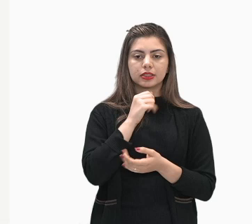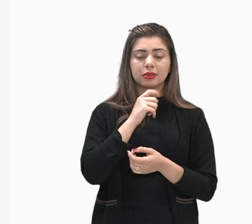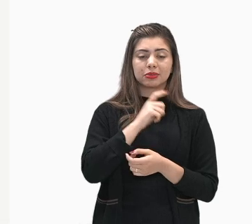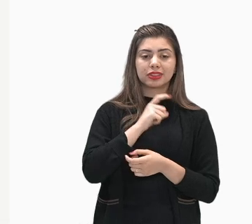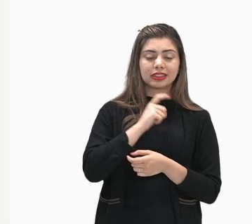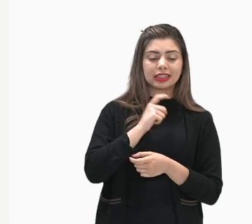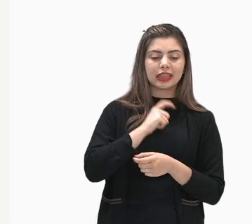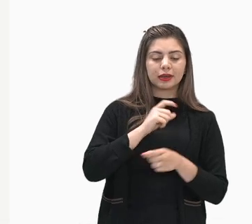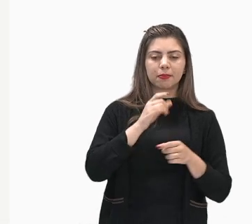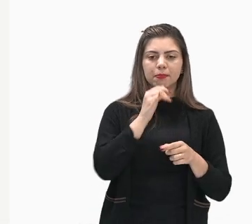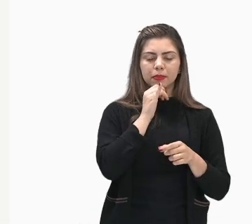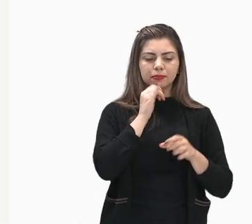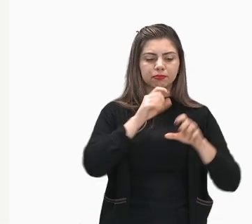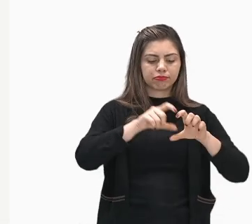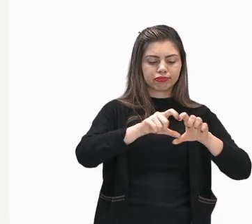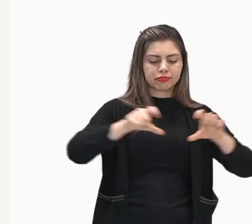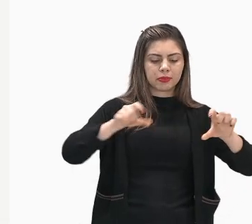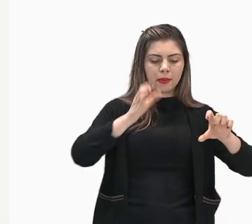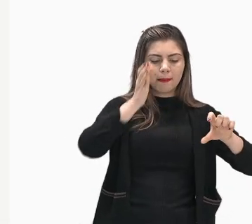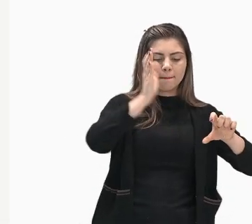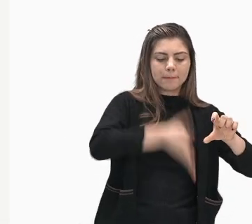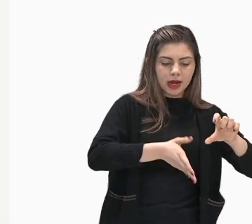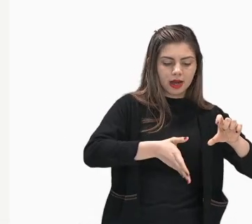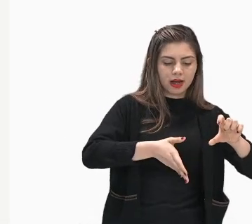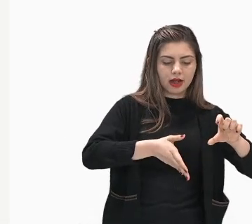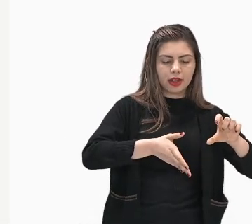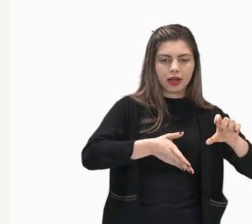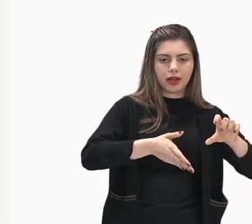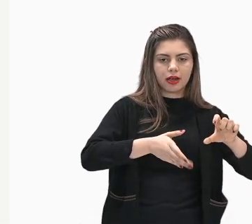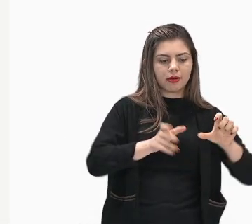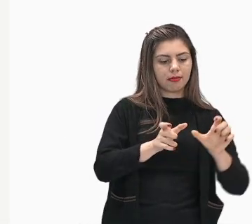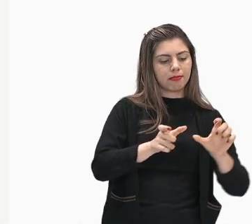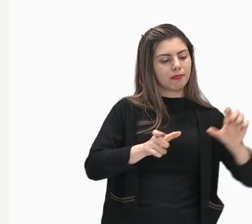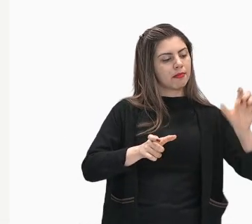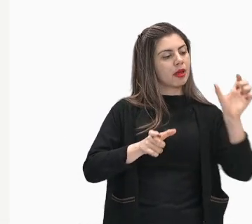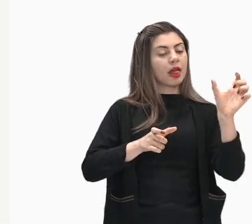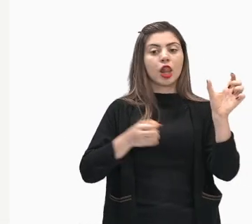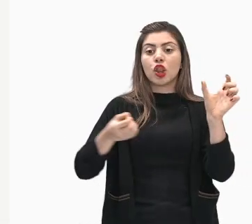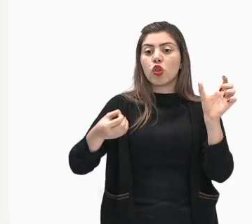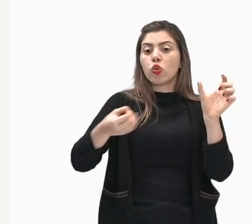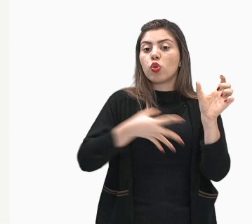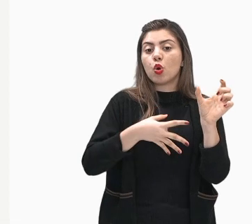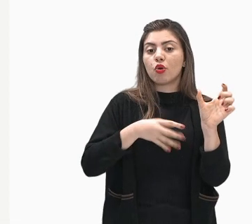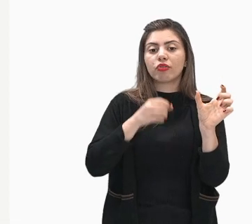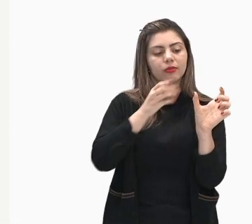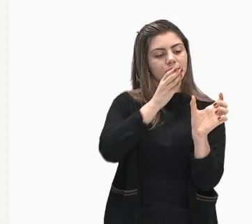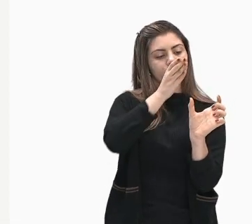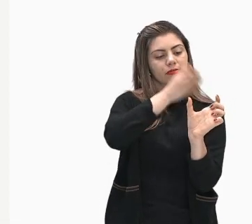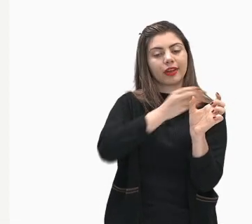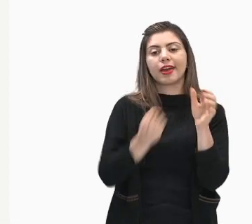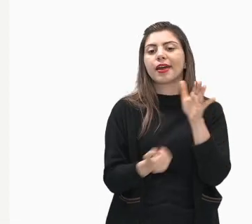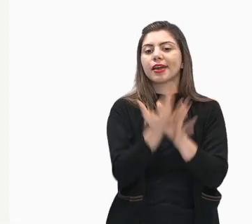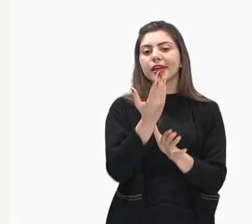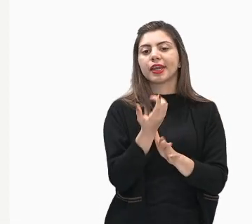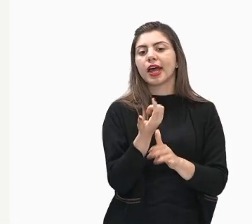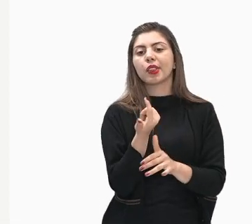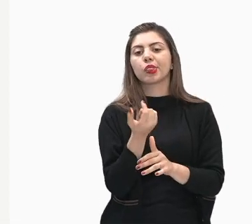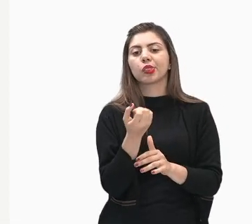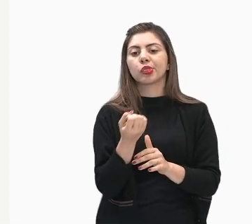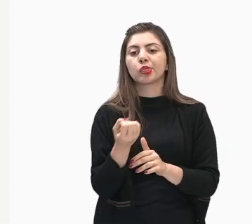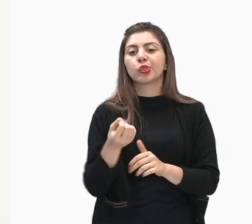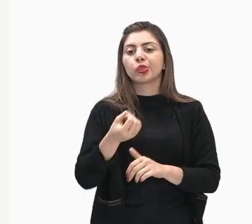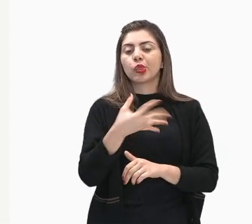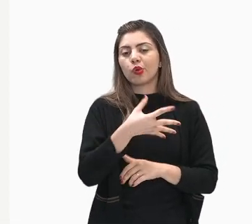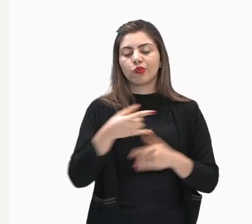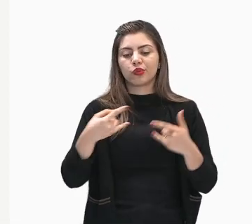serão obtidos novos polos. Isso significa que qualquer novo pedaço formará um novo ímã e